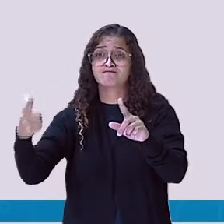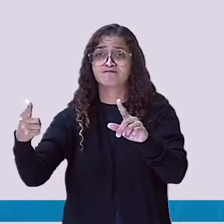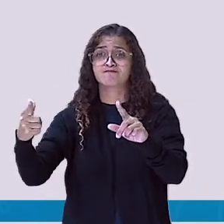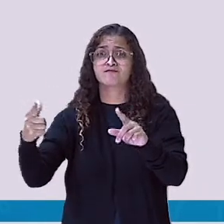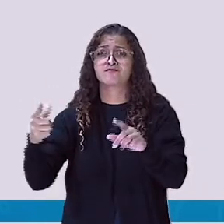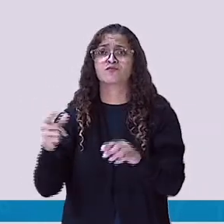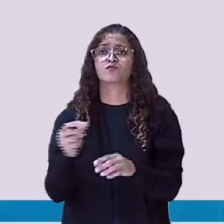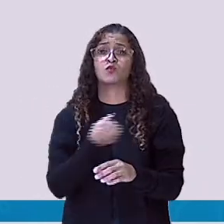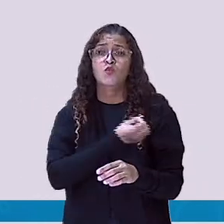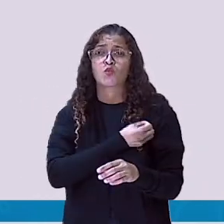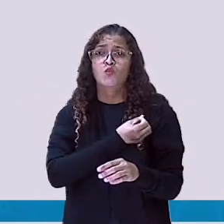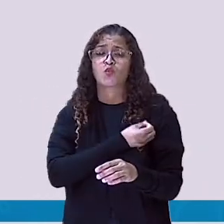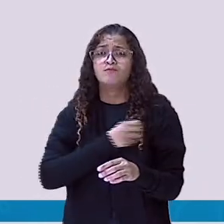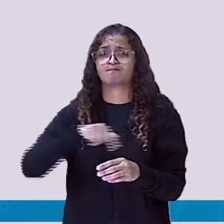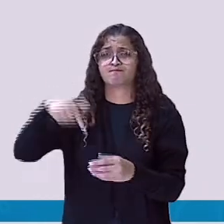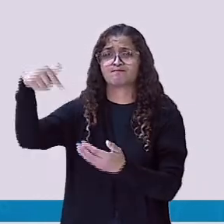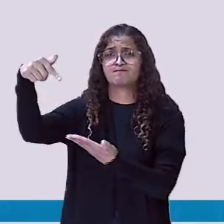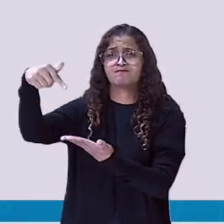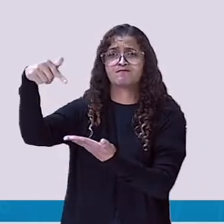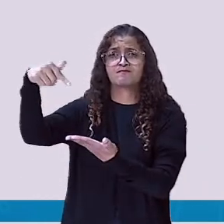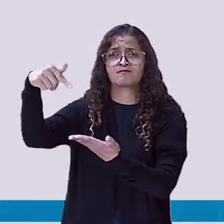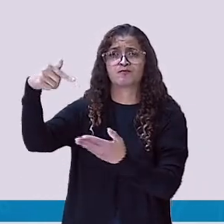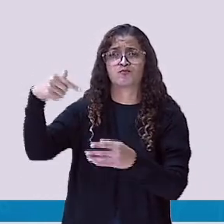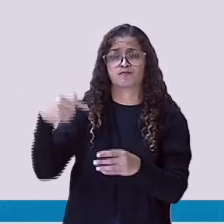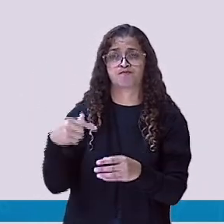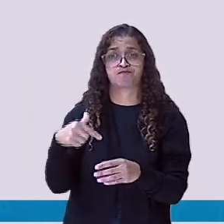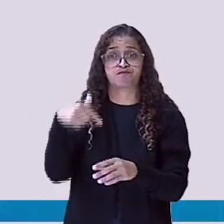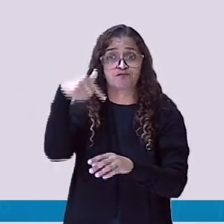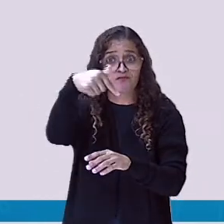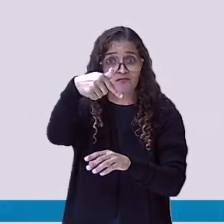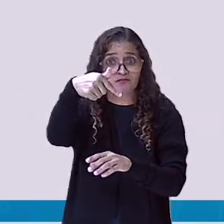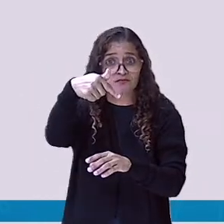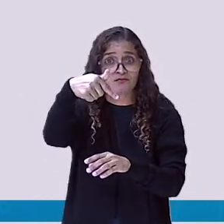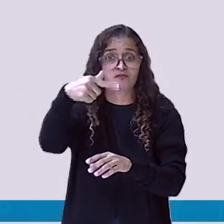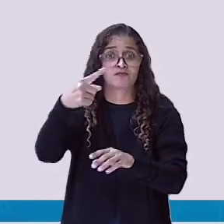número 7. 7 uma vez,